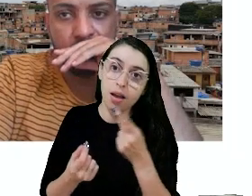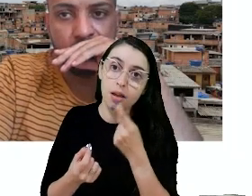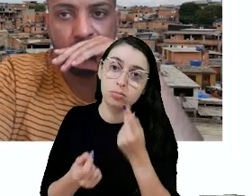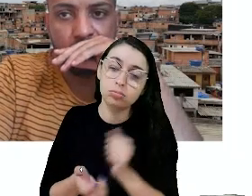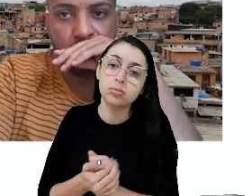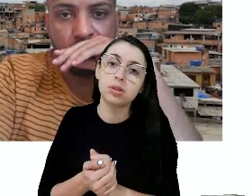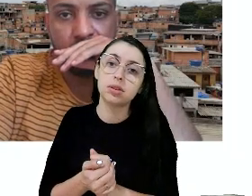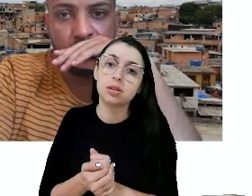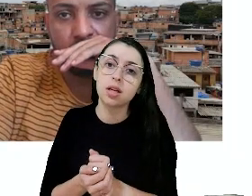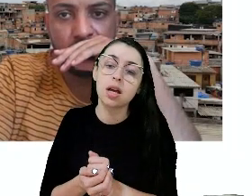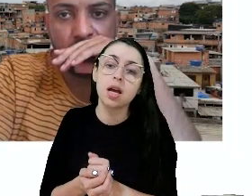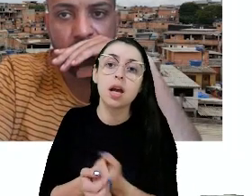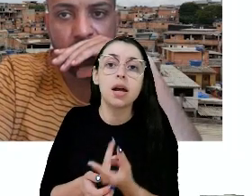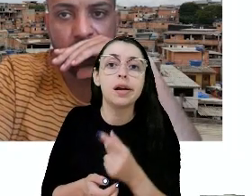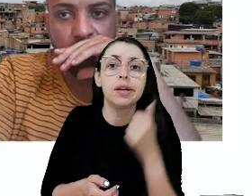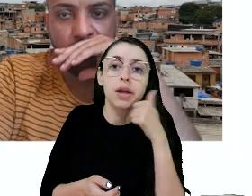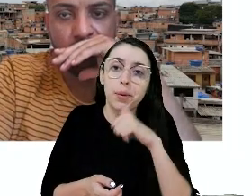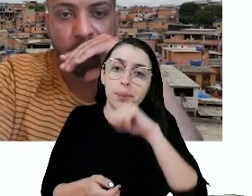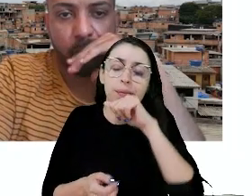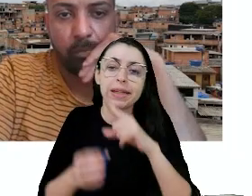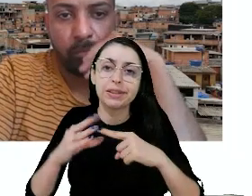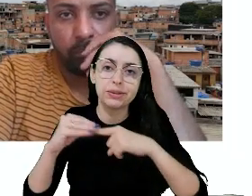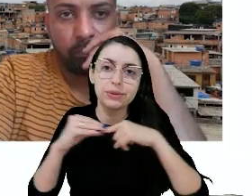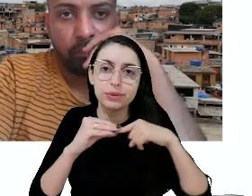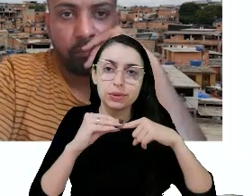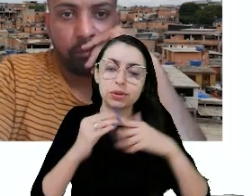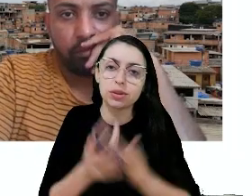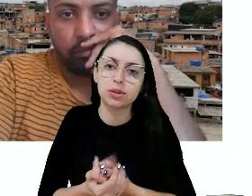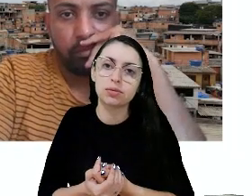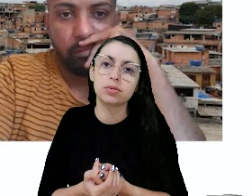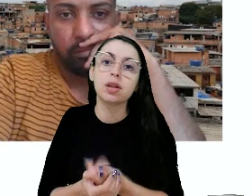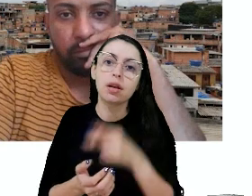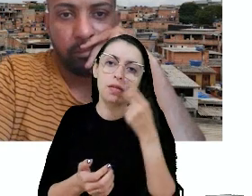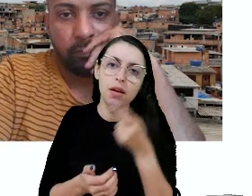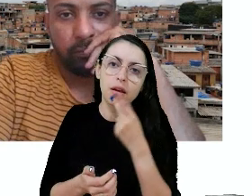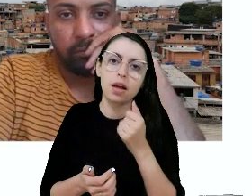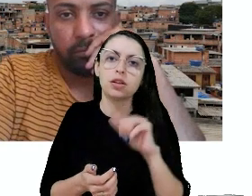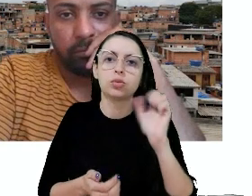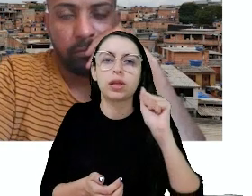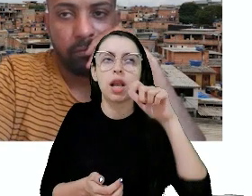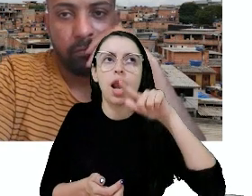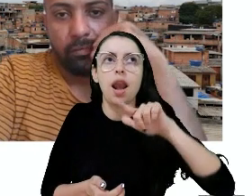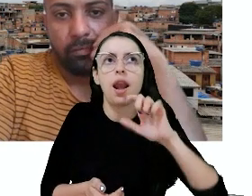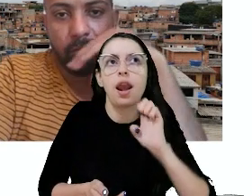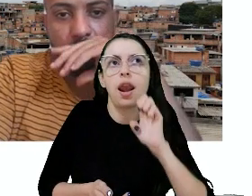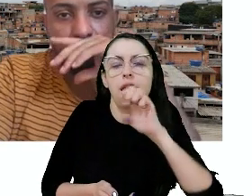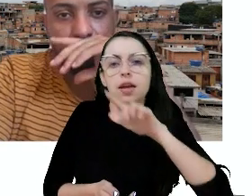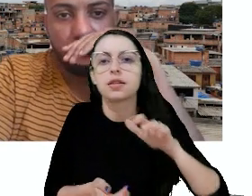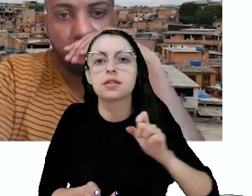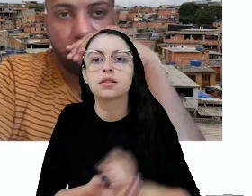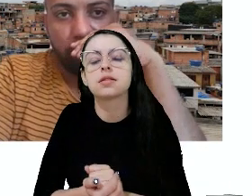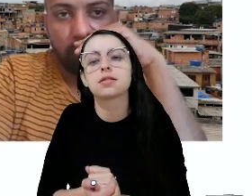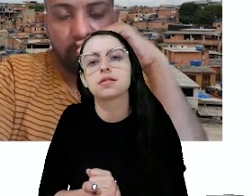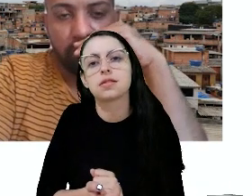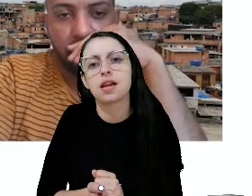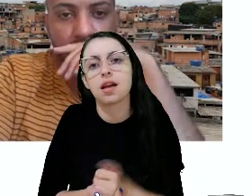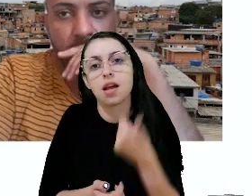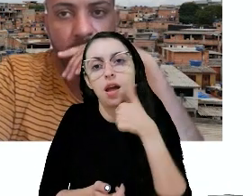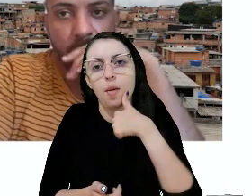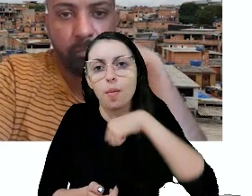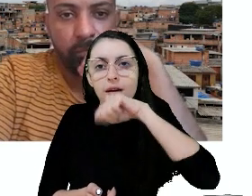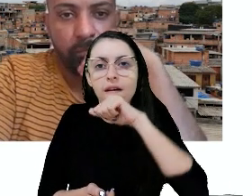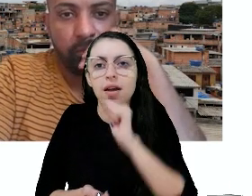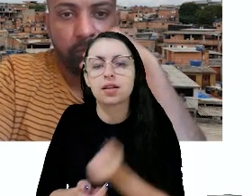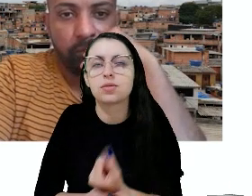mãe periférica, né, fazendo alusão a tudo que o Lei Maestro colocou aqui. A questão da mãe que foi instada a